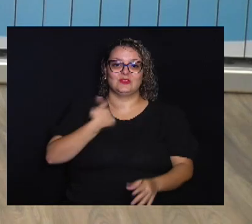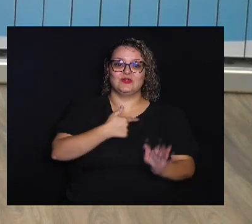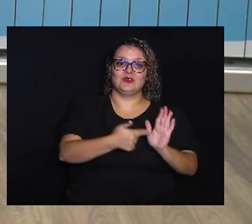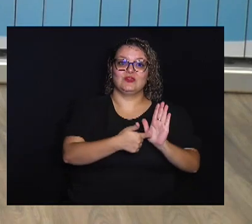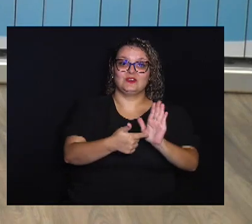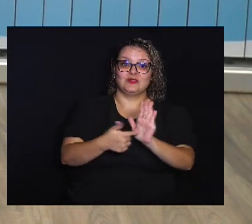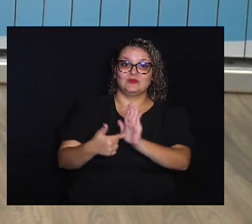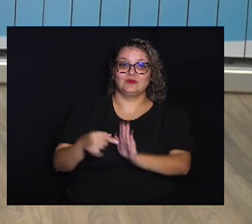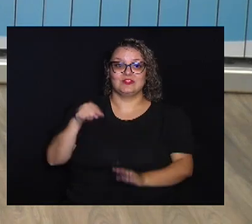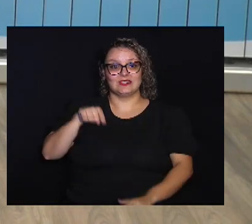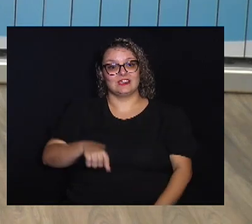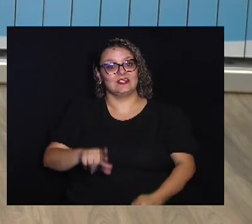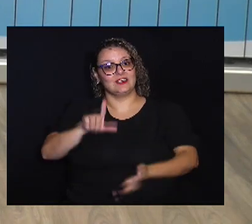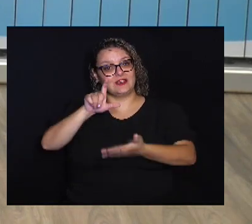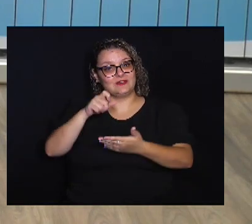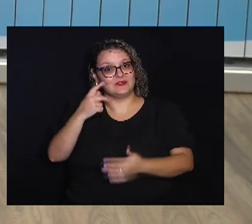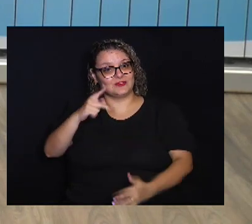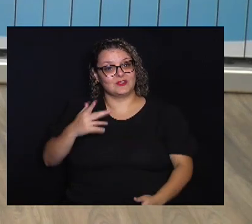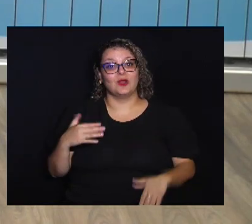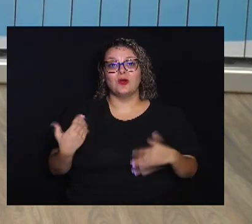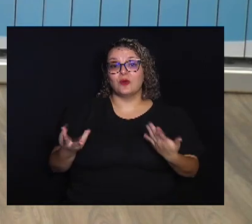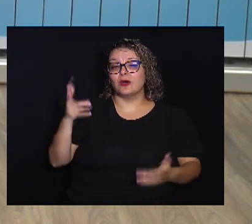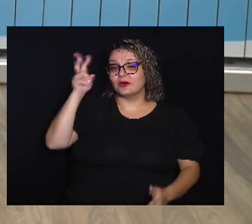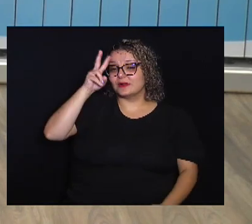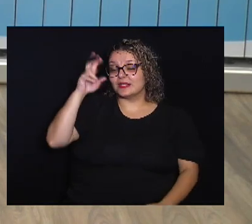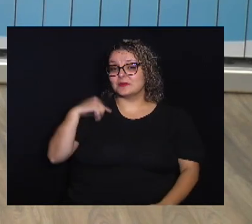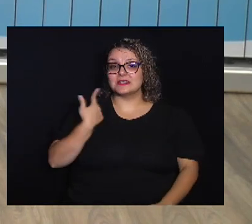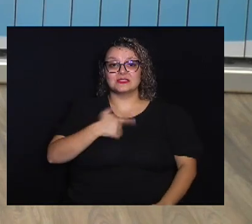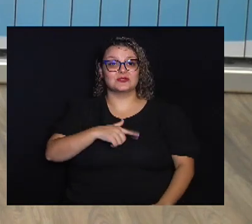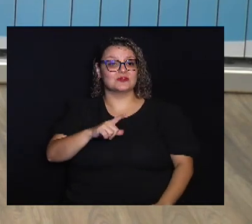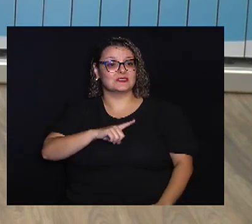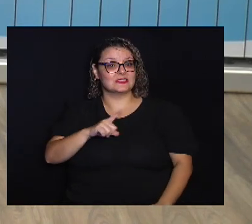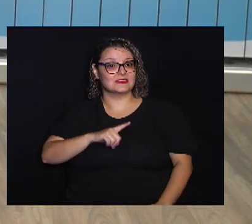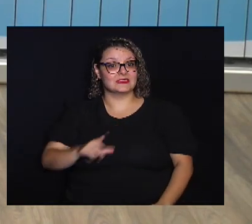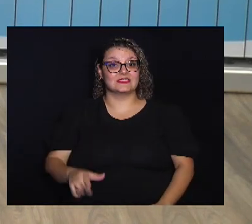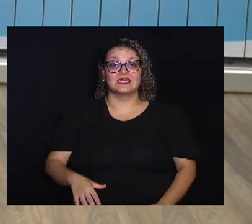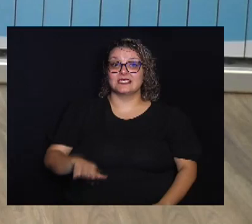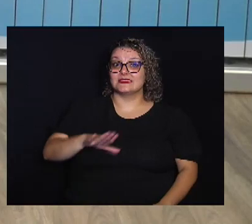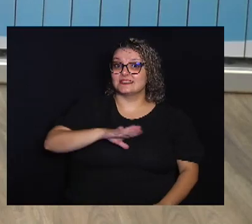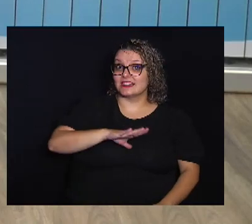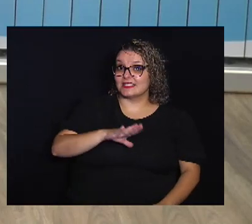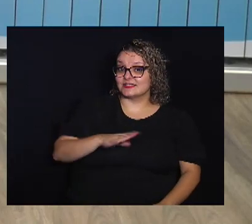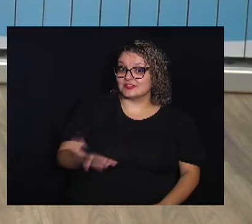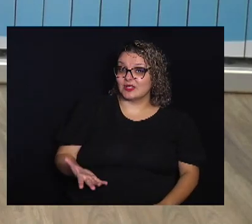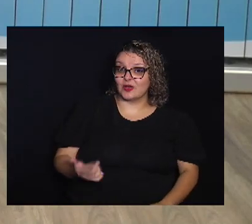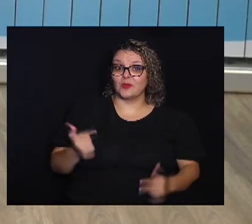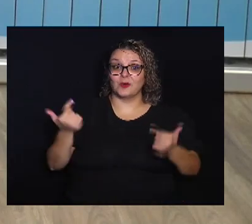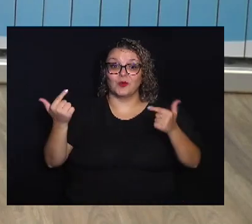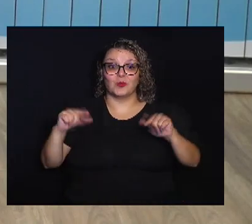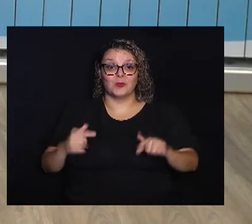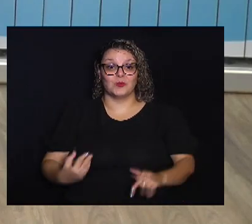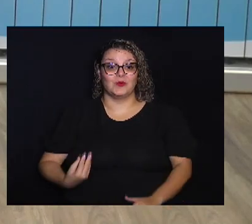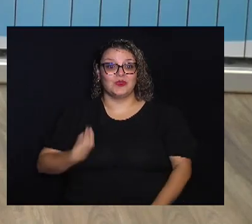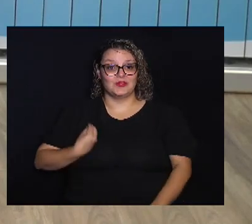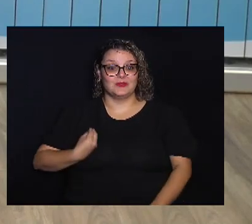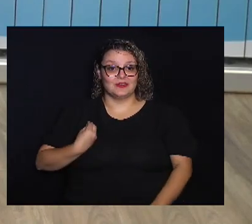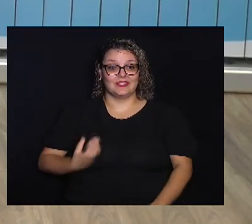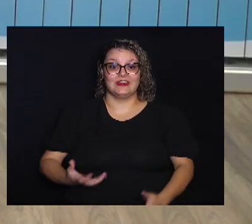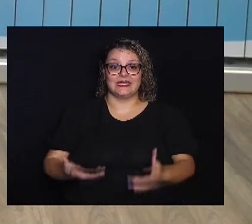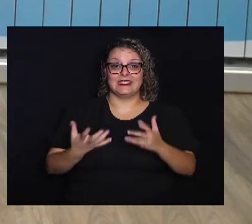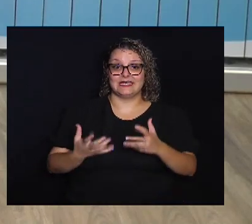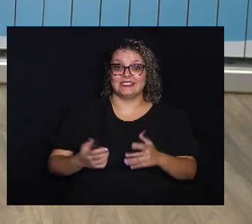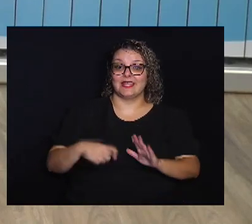aqui a sua foto, qual a lembrança que você tem da nossa cidade, qual local que você já passou aqui, que você quer